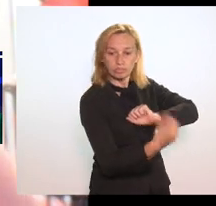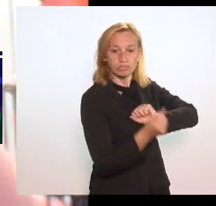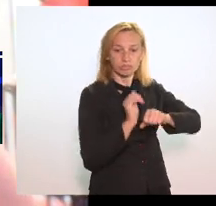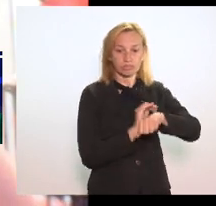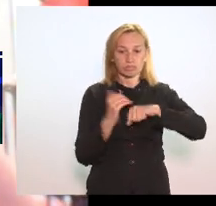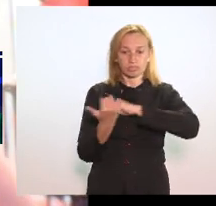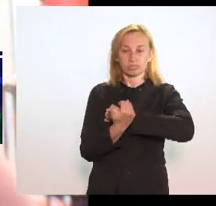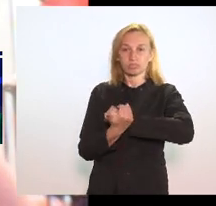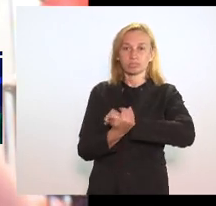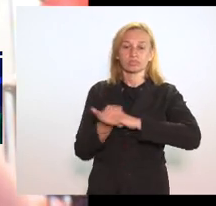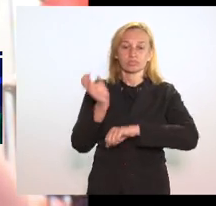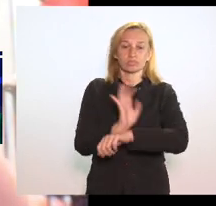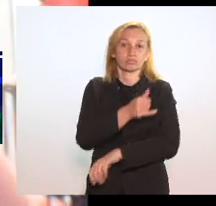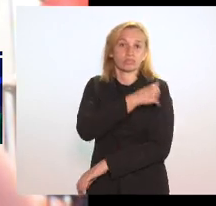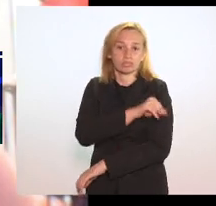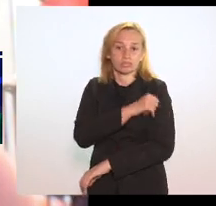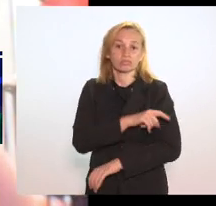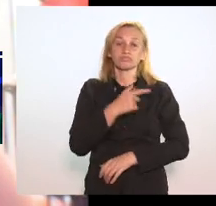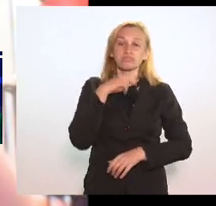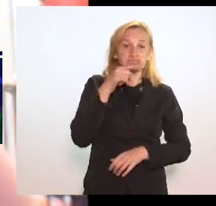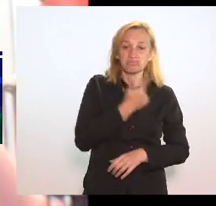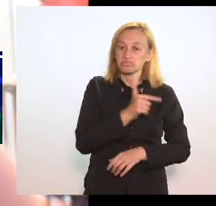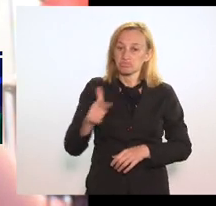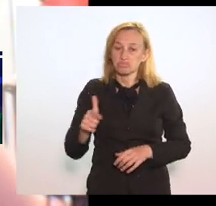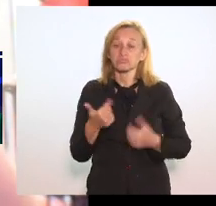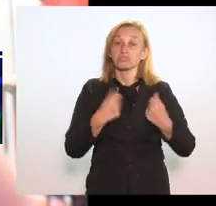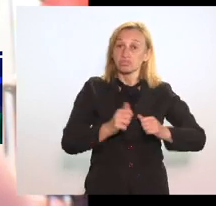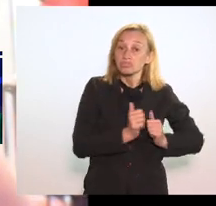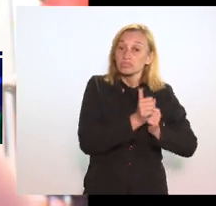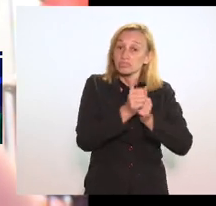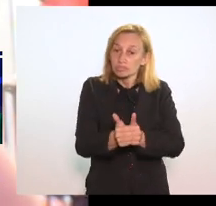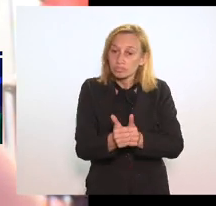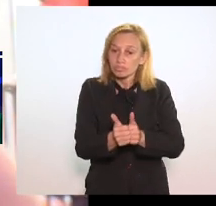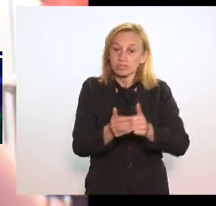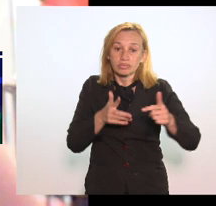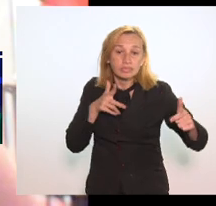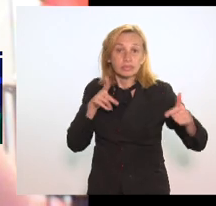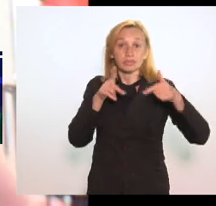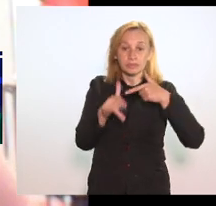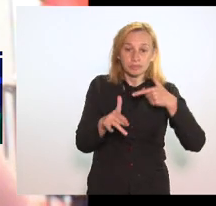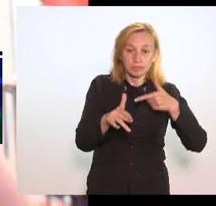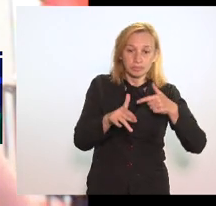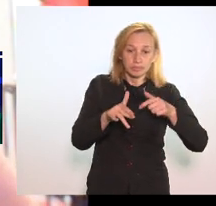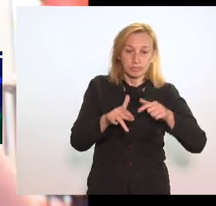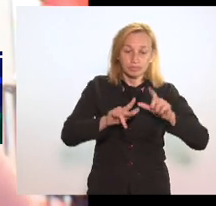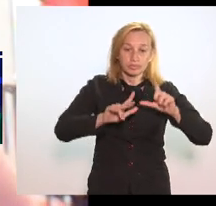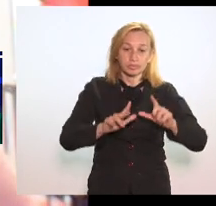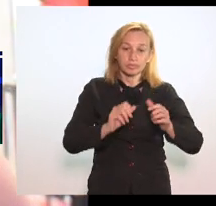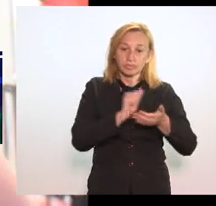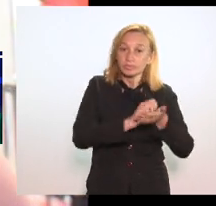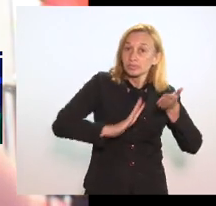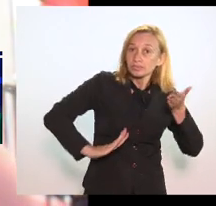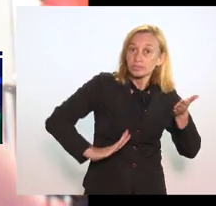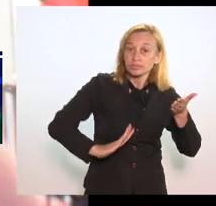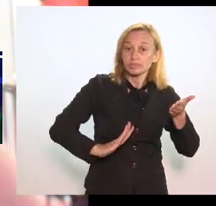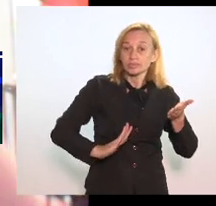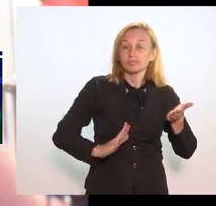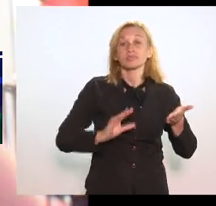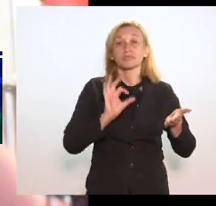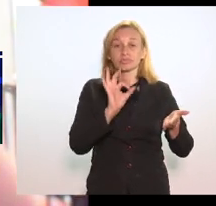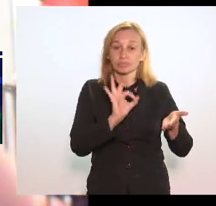estado do Rio de Janeiro Sem dúvida nenhuma nós temos que caminhar para interromper as atividades e